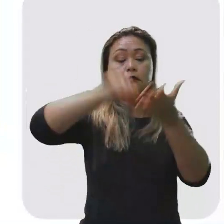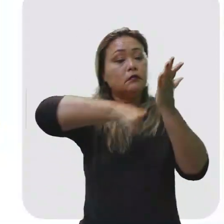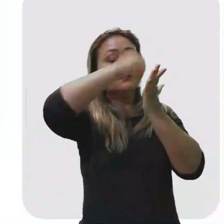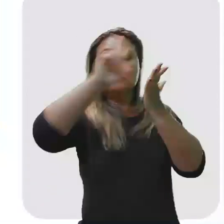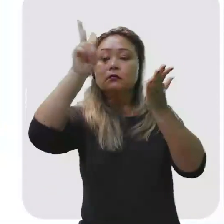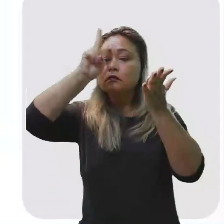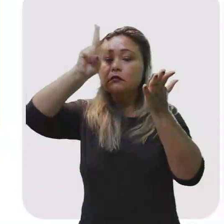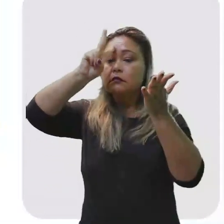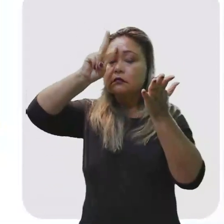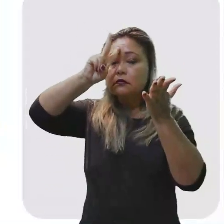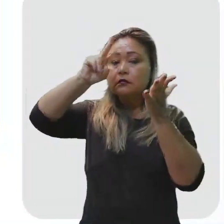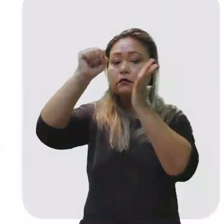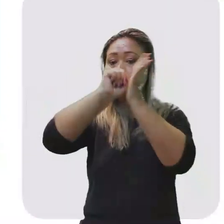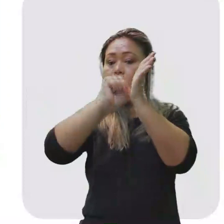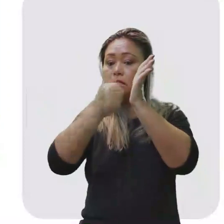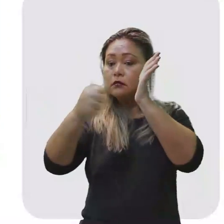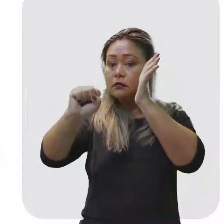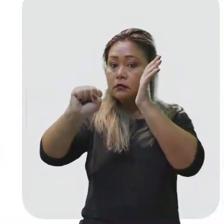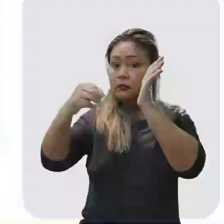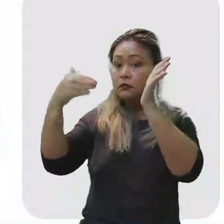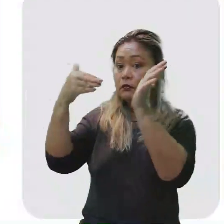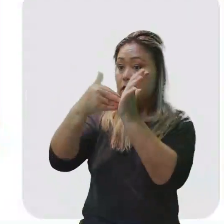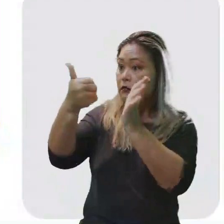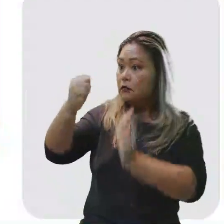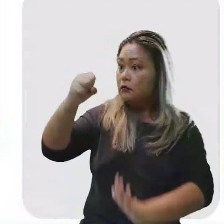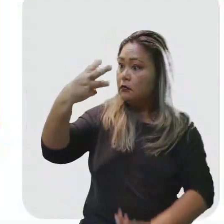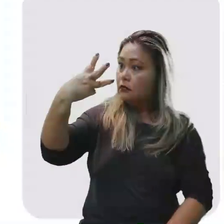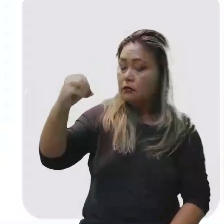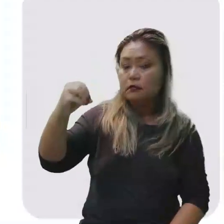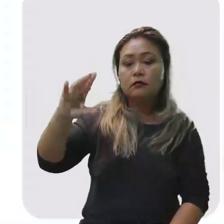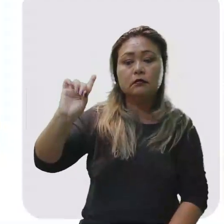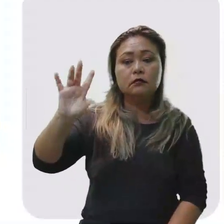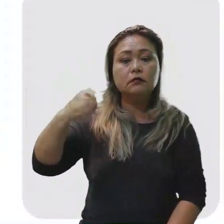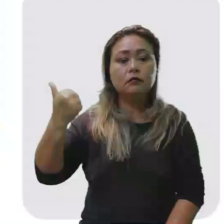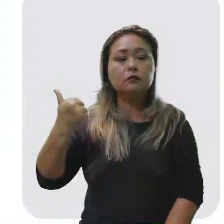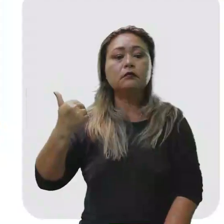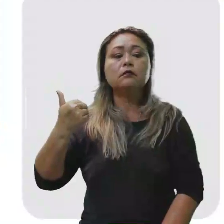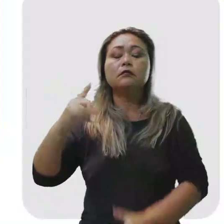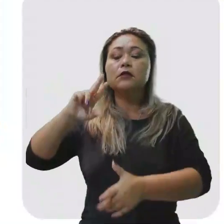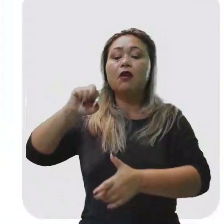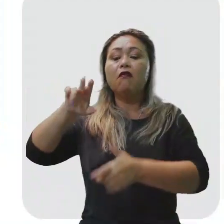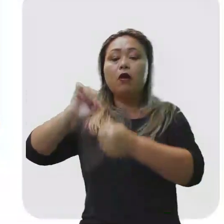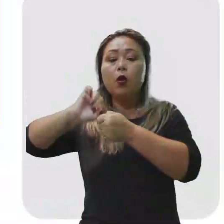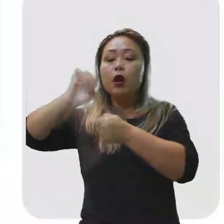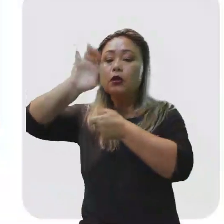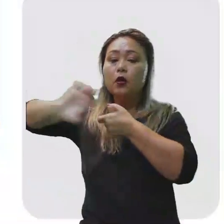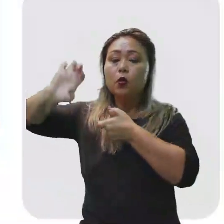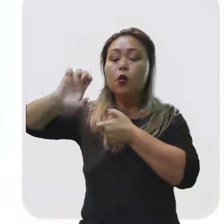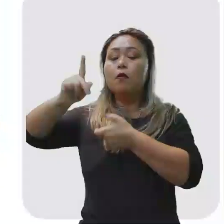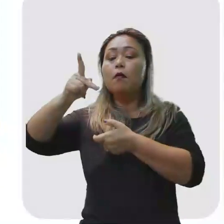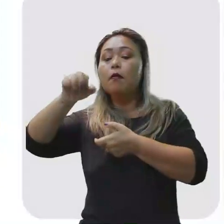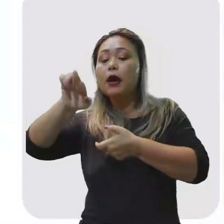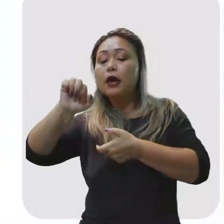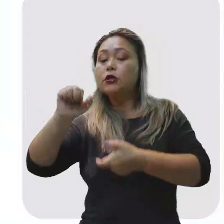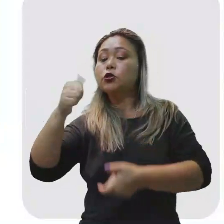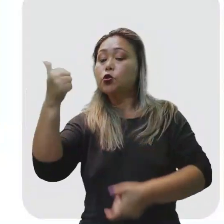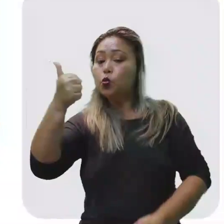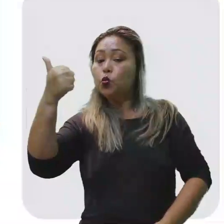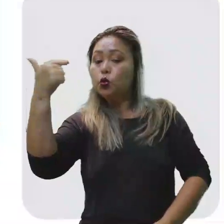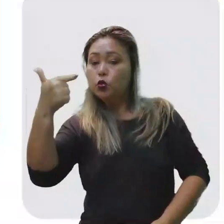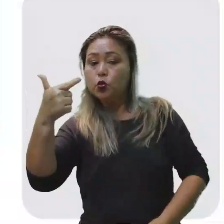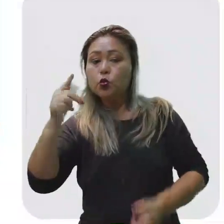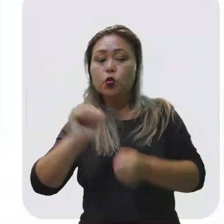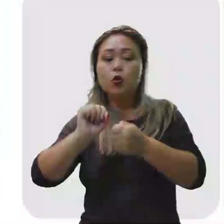e História, século XVIII até 1830. Vanguardas Europeias, parte 1 e parte 2.